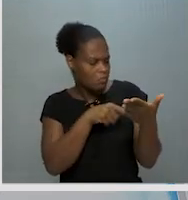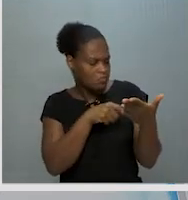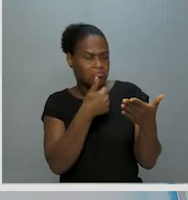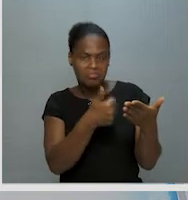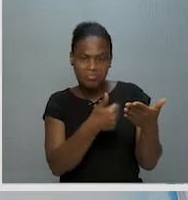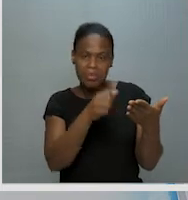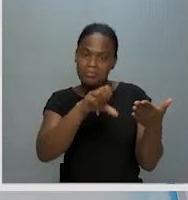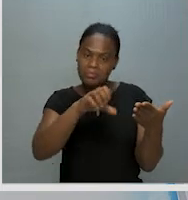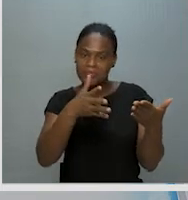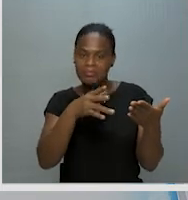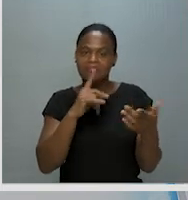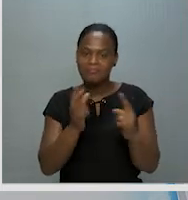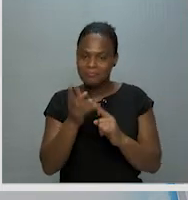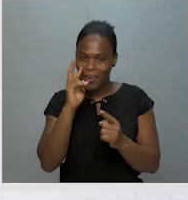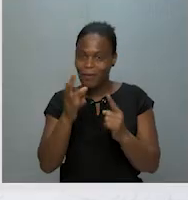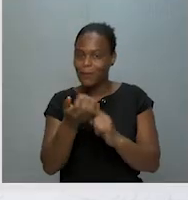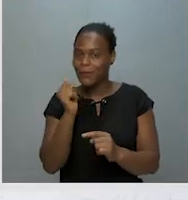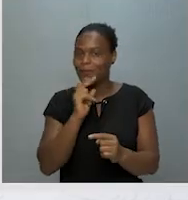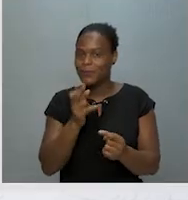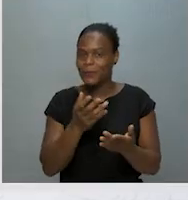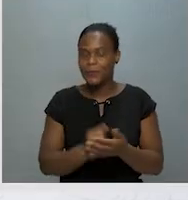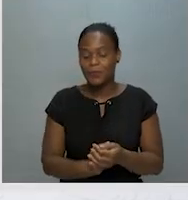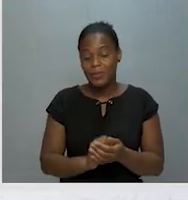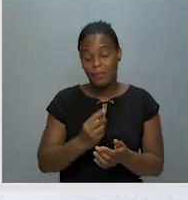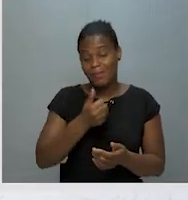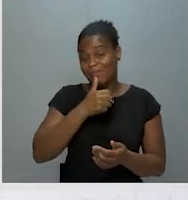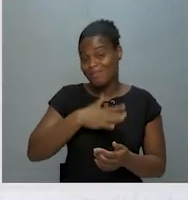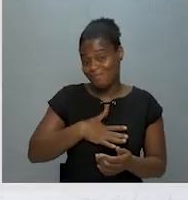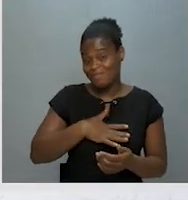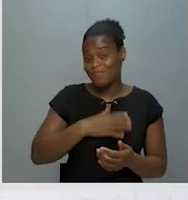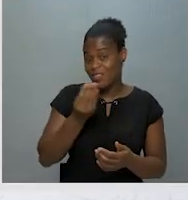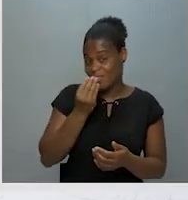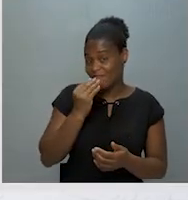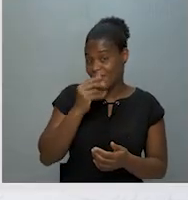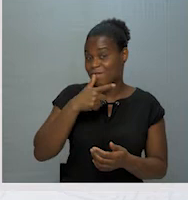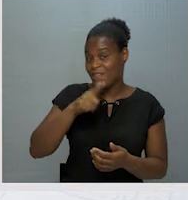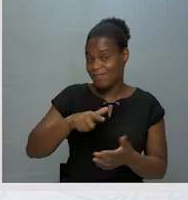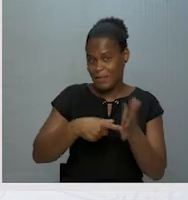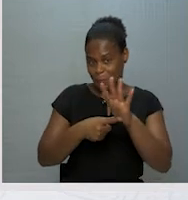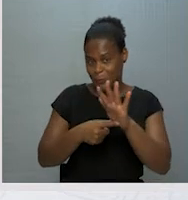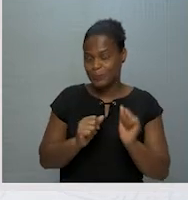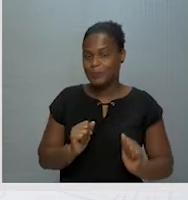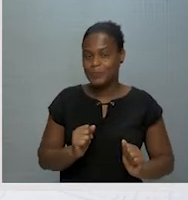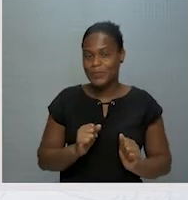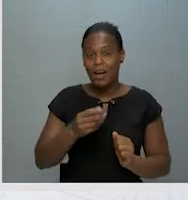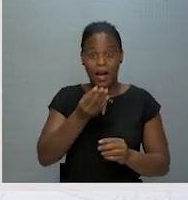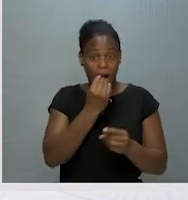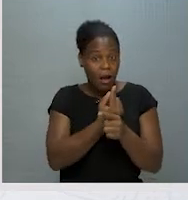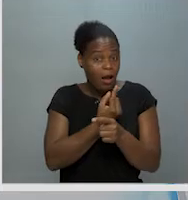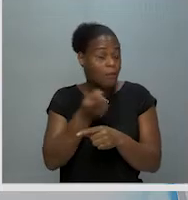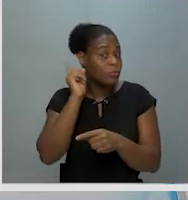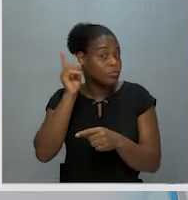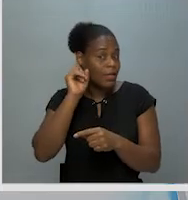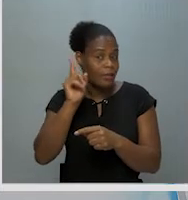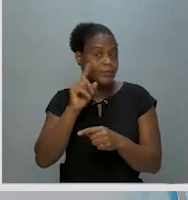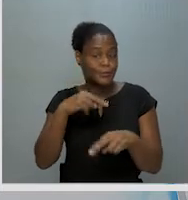conseguiram a resposta. Para o pequeno almoço, estamos a falar de uma refeição muito importante, daí